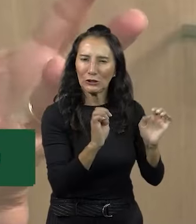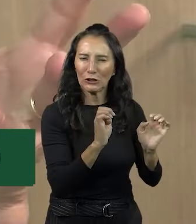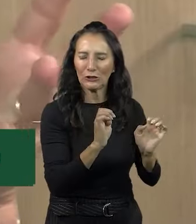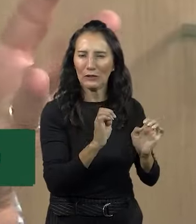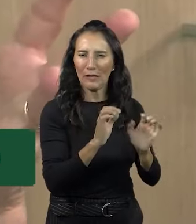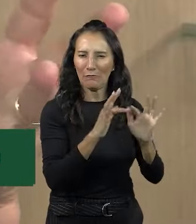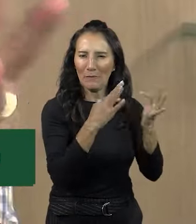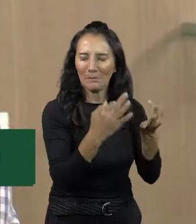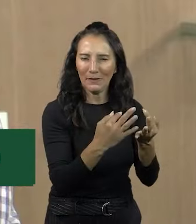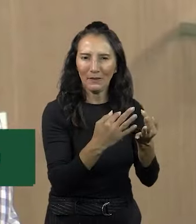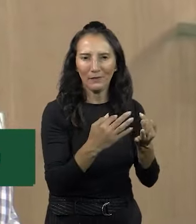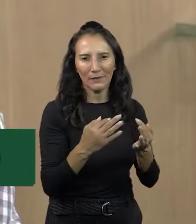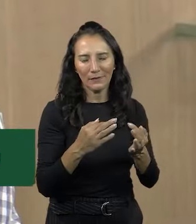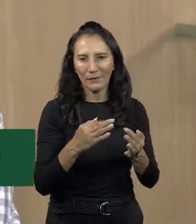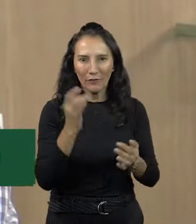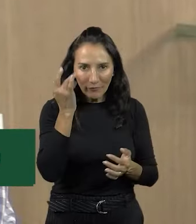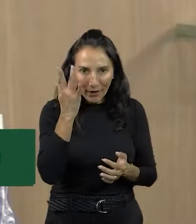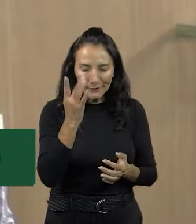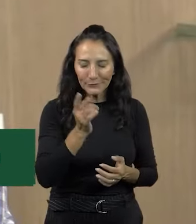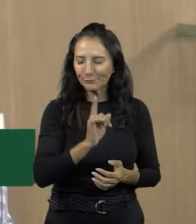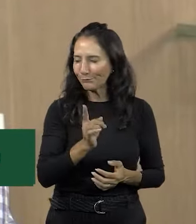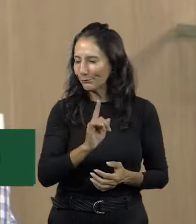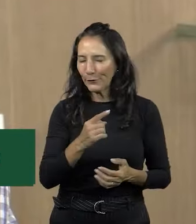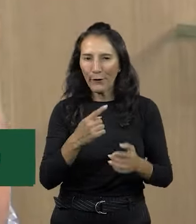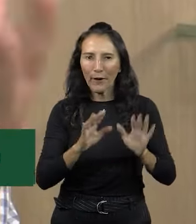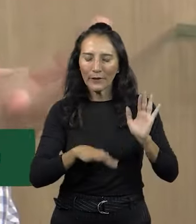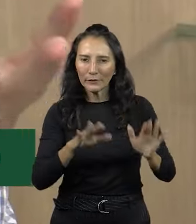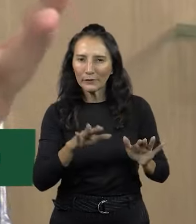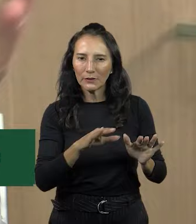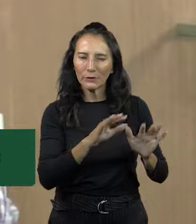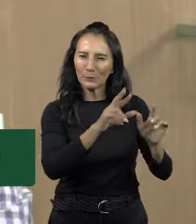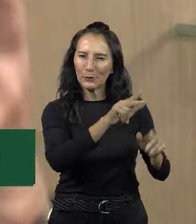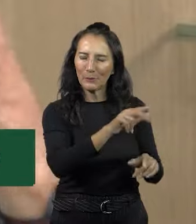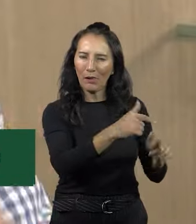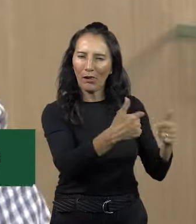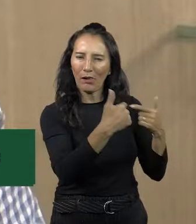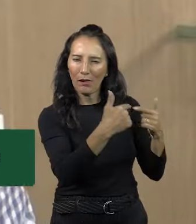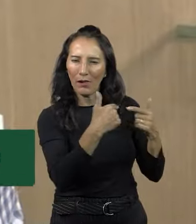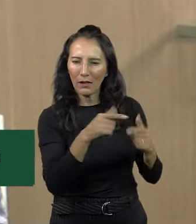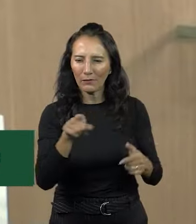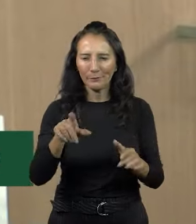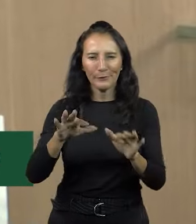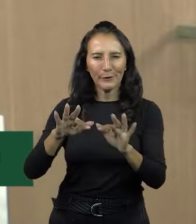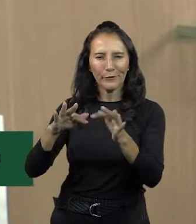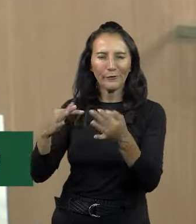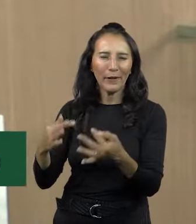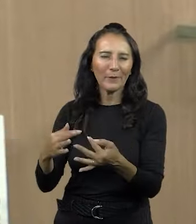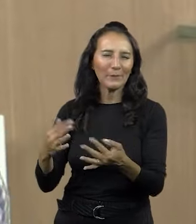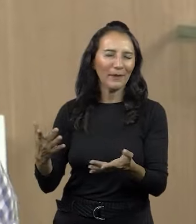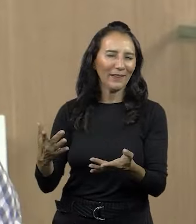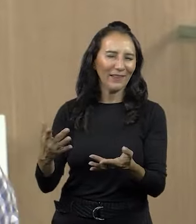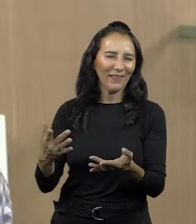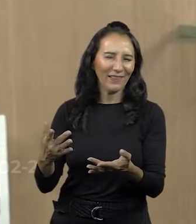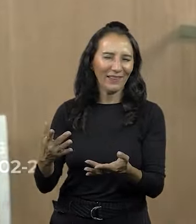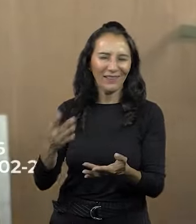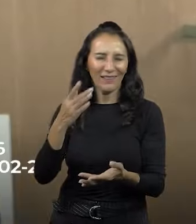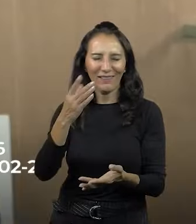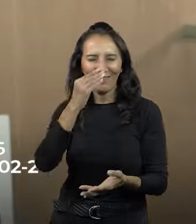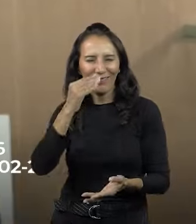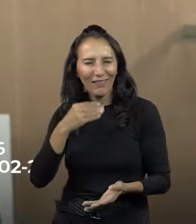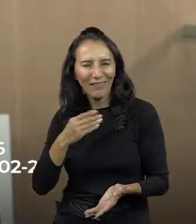zombavam de mim Muitas vezes os meus familiares me ridicularizavam madrinha